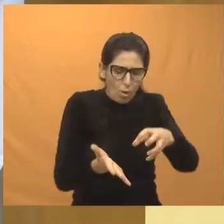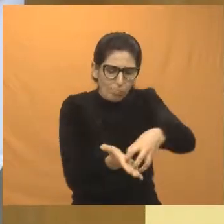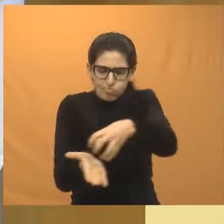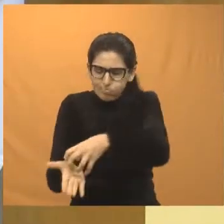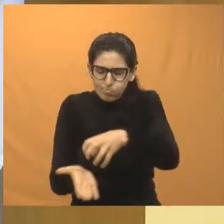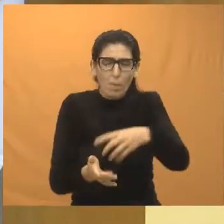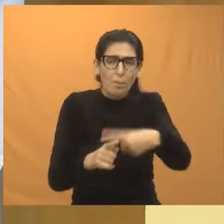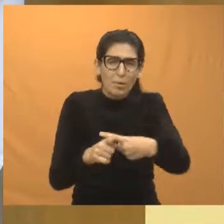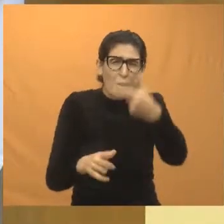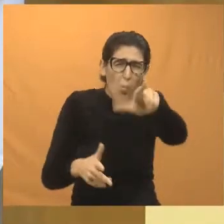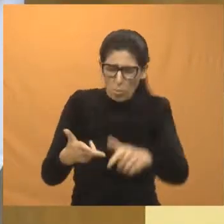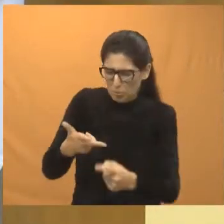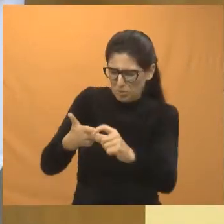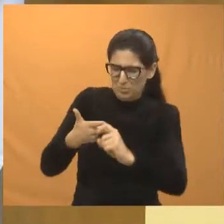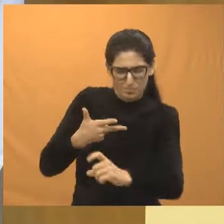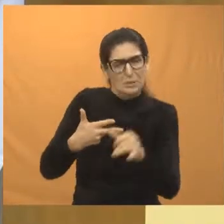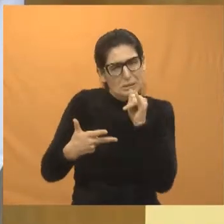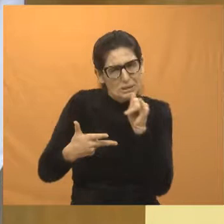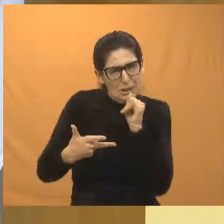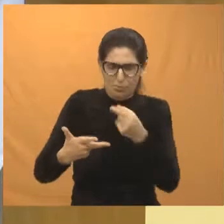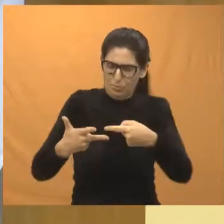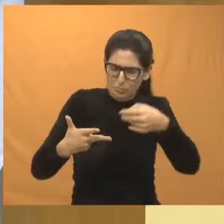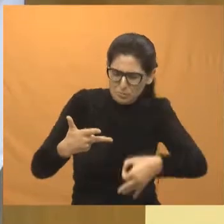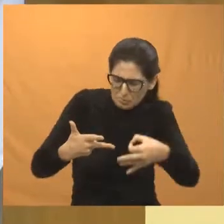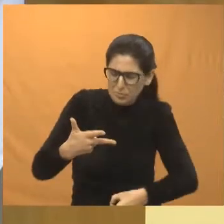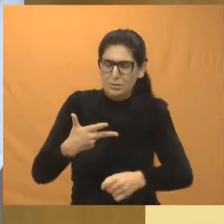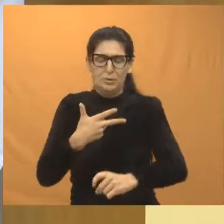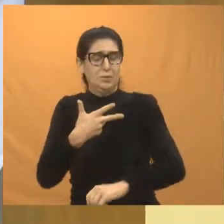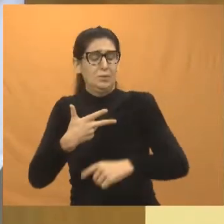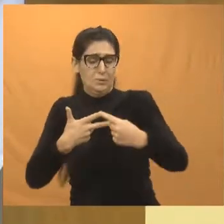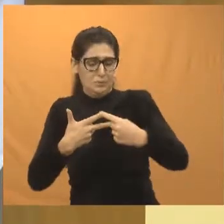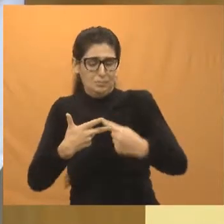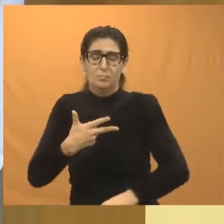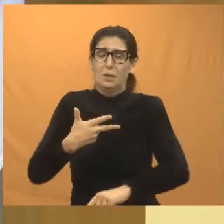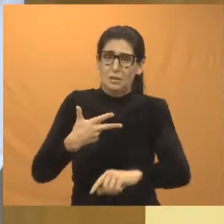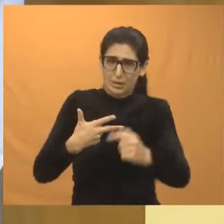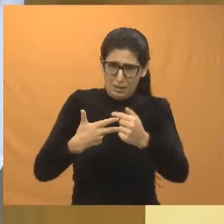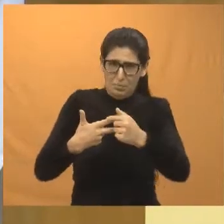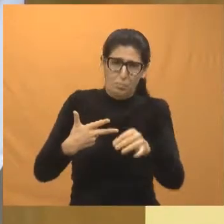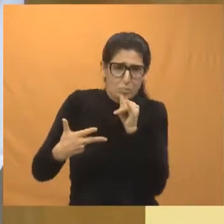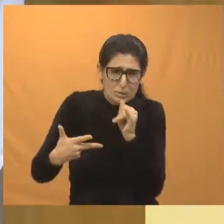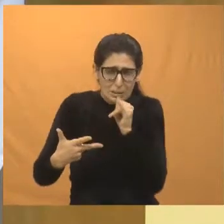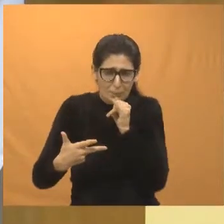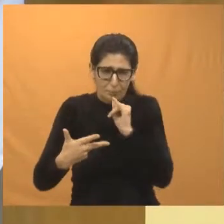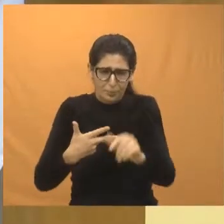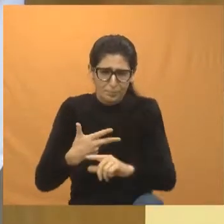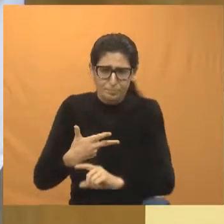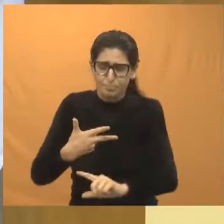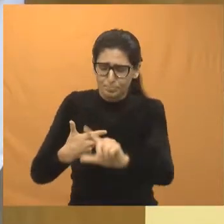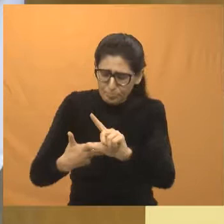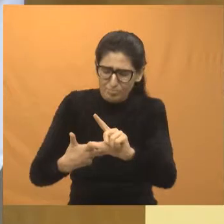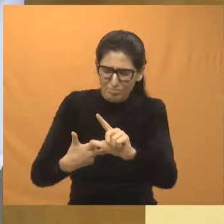gente está vendo aí a dificuldade da CETESB, a dificuldade nos projetos aqui de desenvolvimento urbano trazido por essa